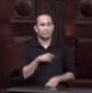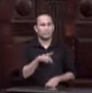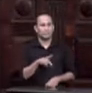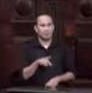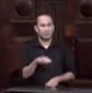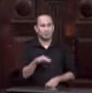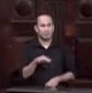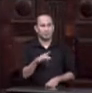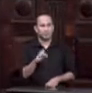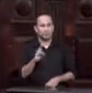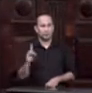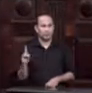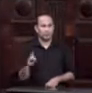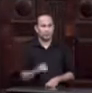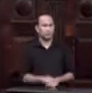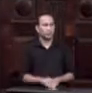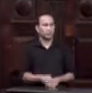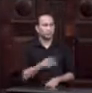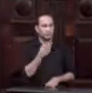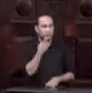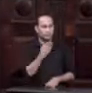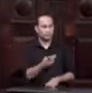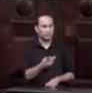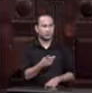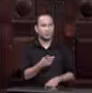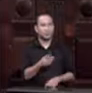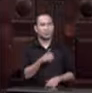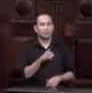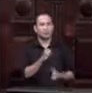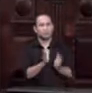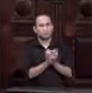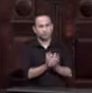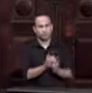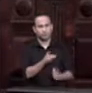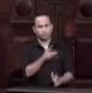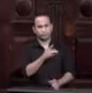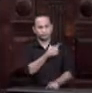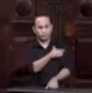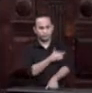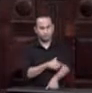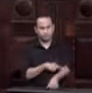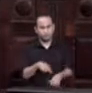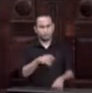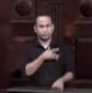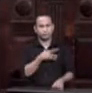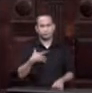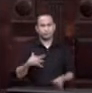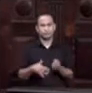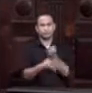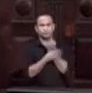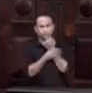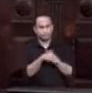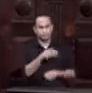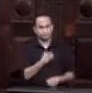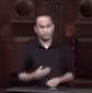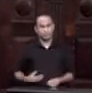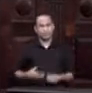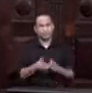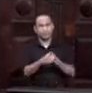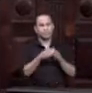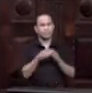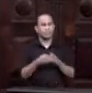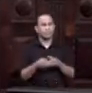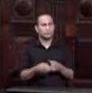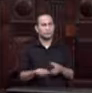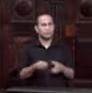direito, não mais de teto, preservar as áreas de educação, saúde, assistência e segurança pública. Peço voto aos deputados